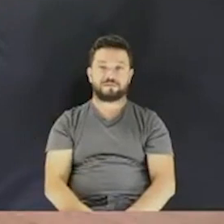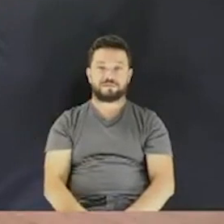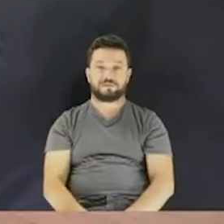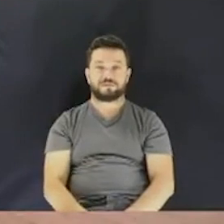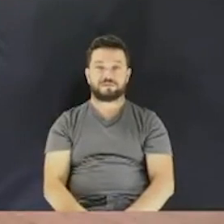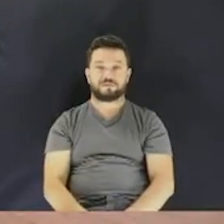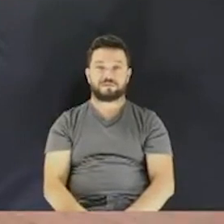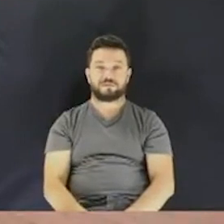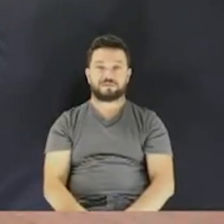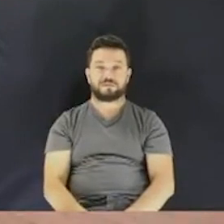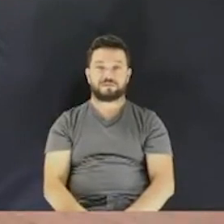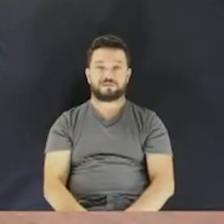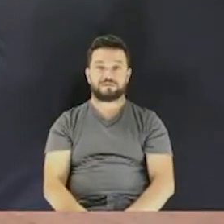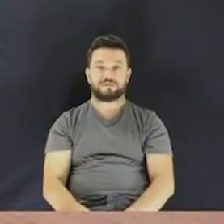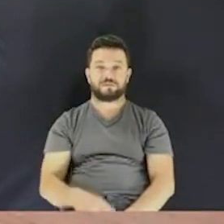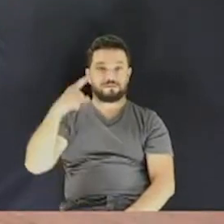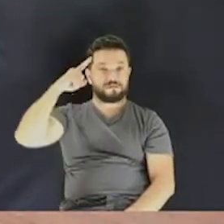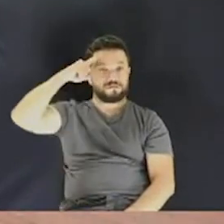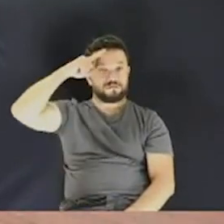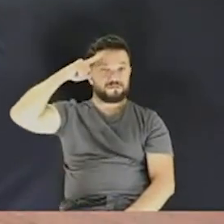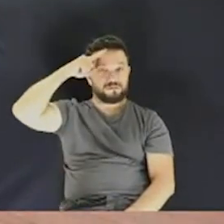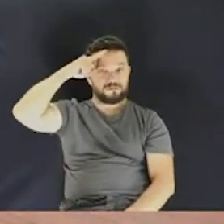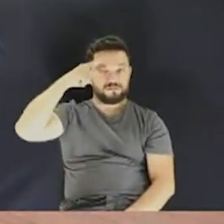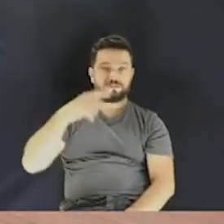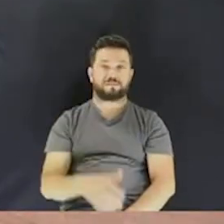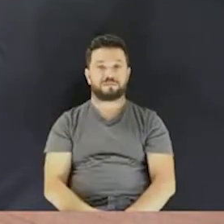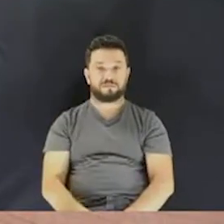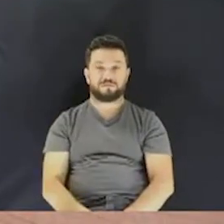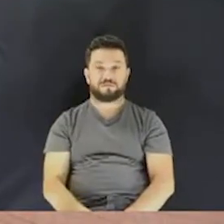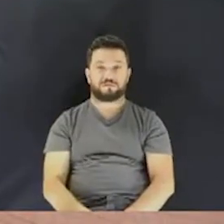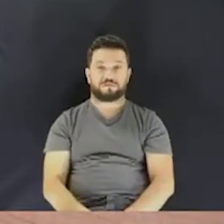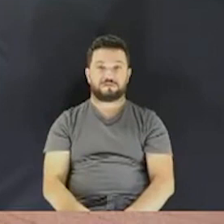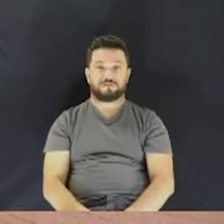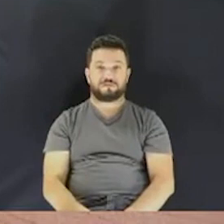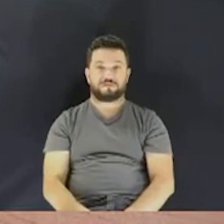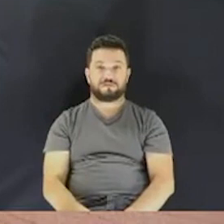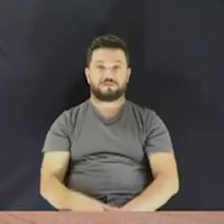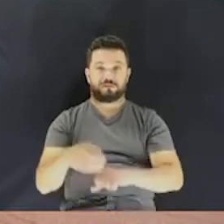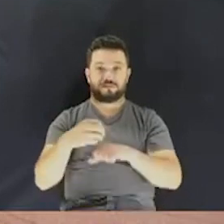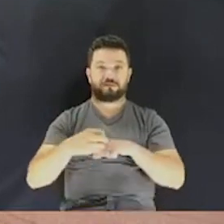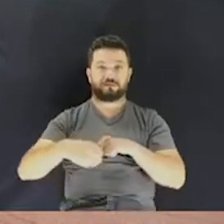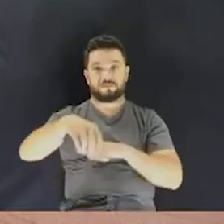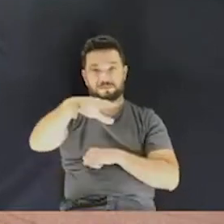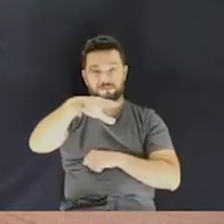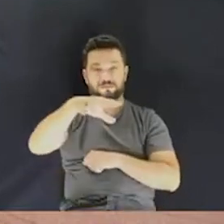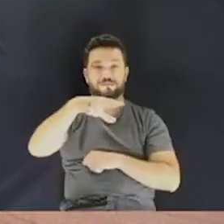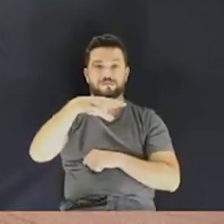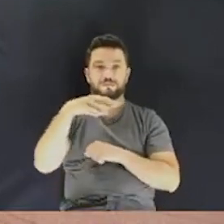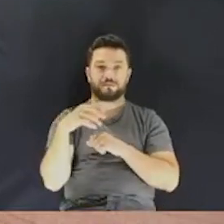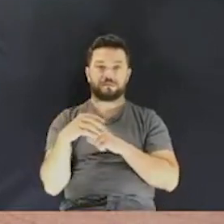iniciativa Vereador Éder Borges 205 104/2022 encaminha-se ao poder executivo a seguinte sugestão